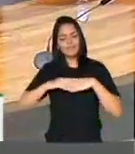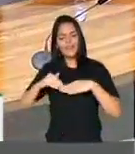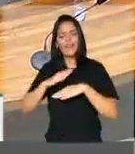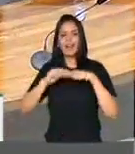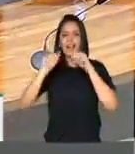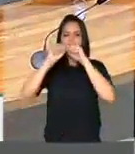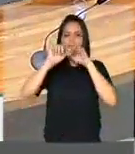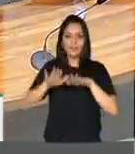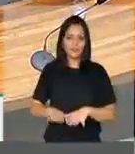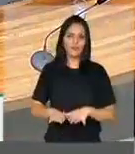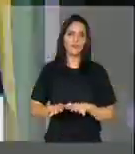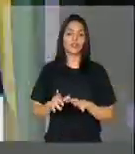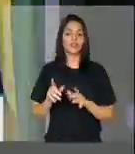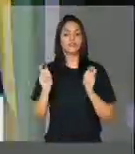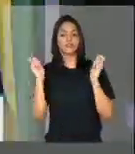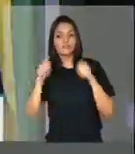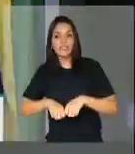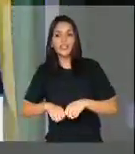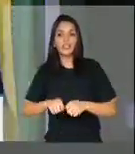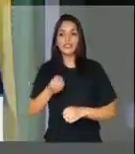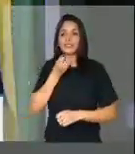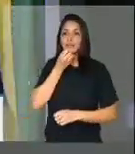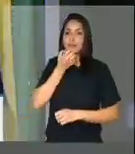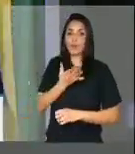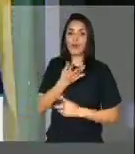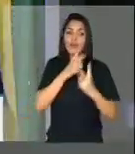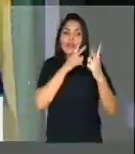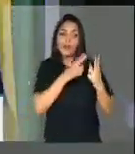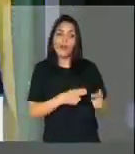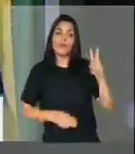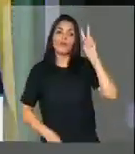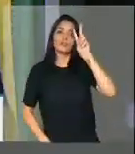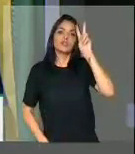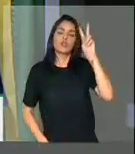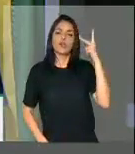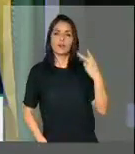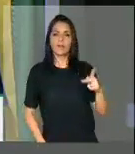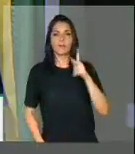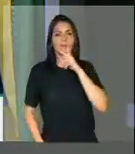oportunidades e possibilidades, frutíferas como foi a do seu pai.